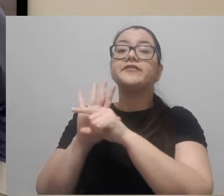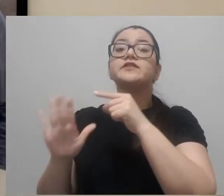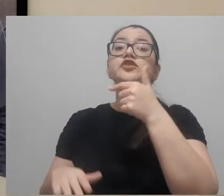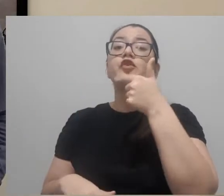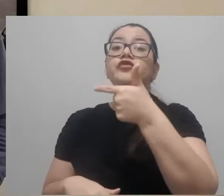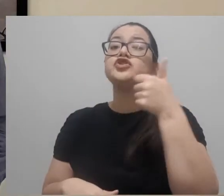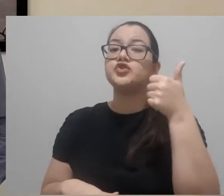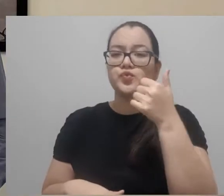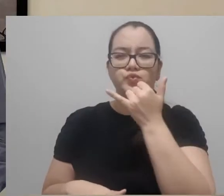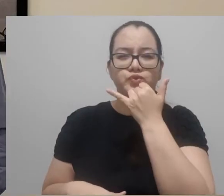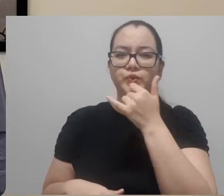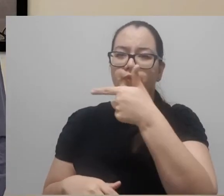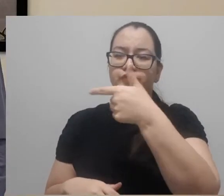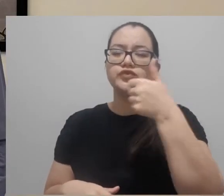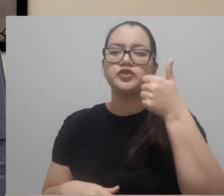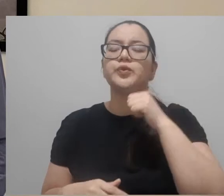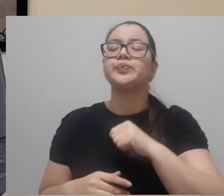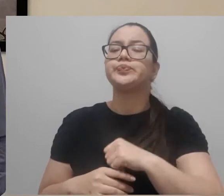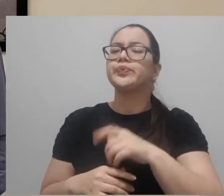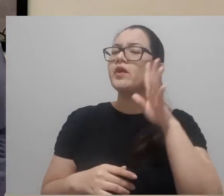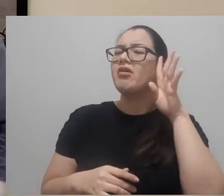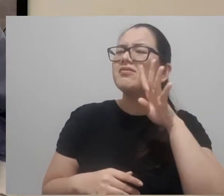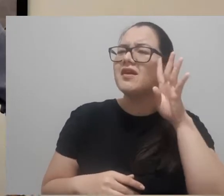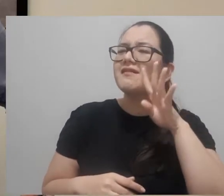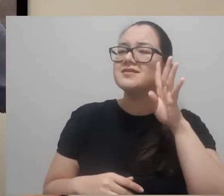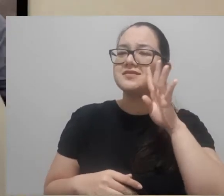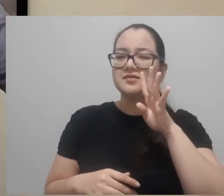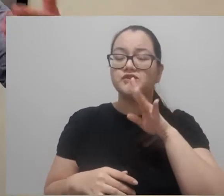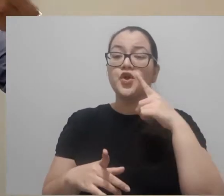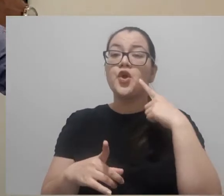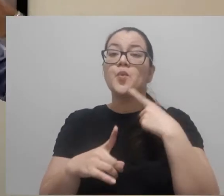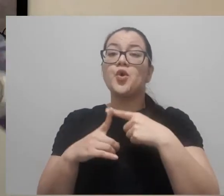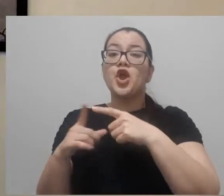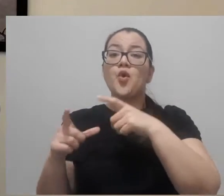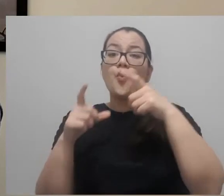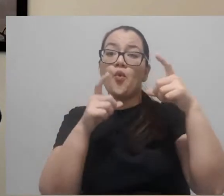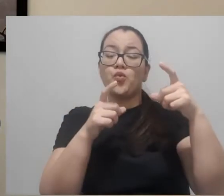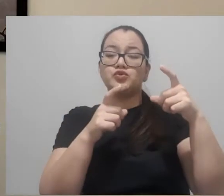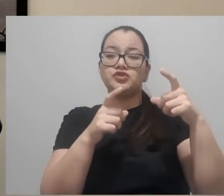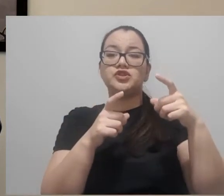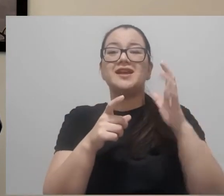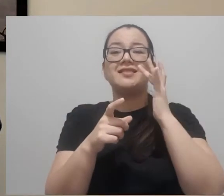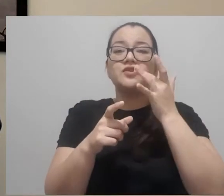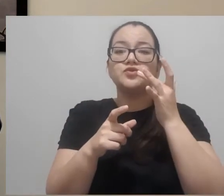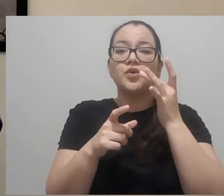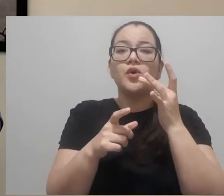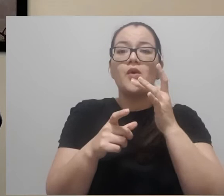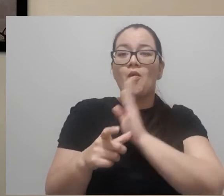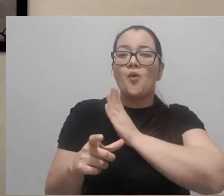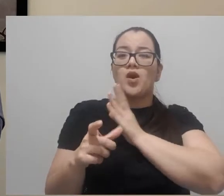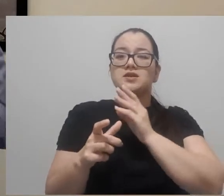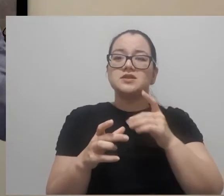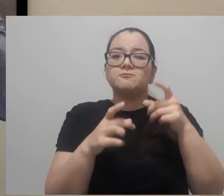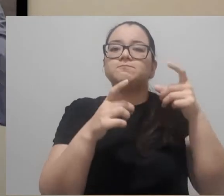muito interessante, porque onde está o teu tesouro, aí estará também o teu coração.